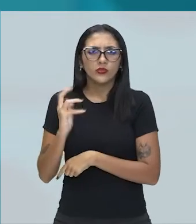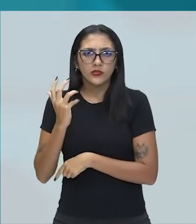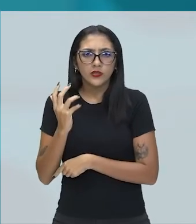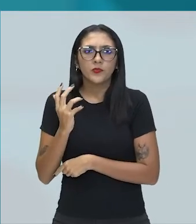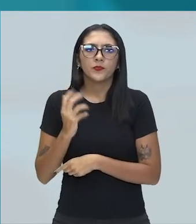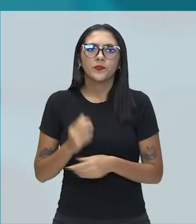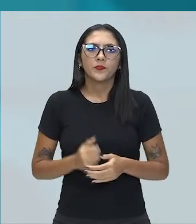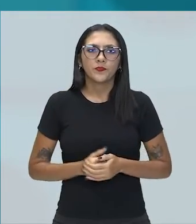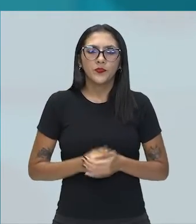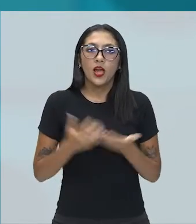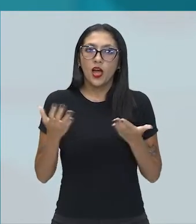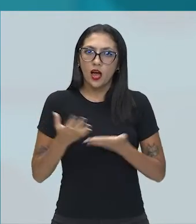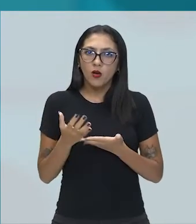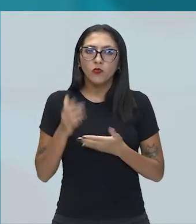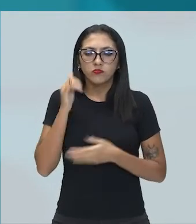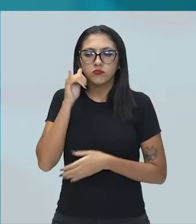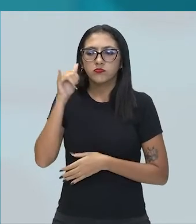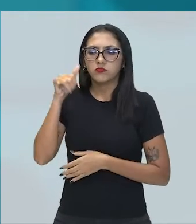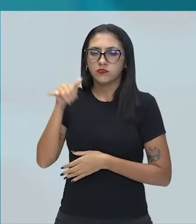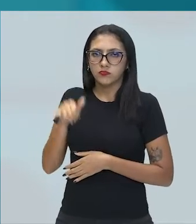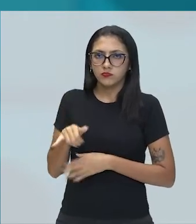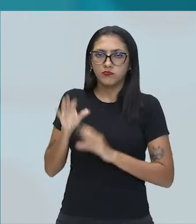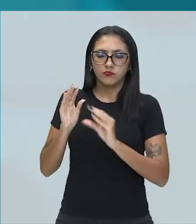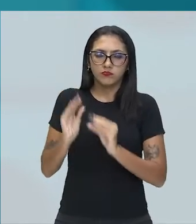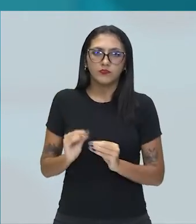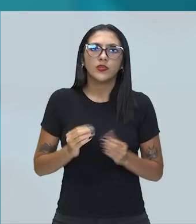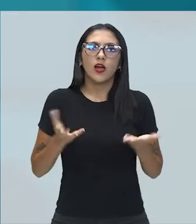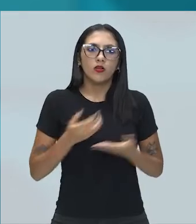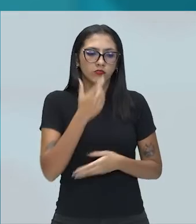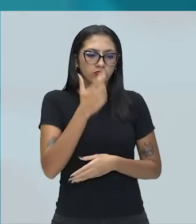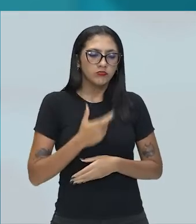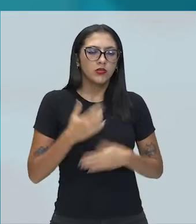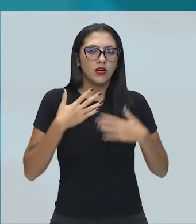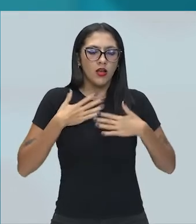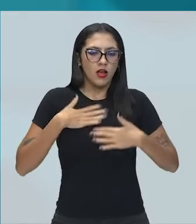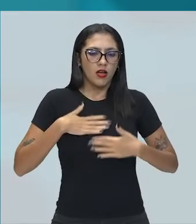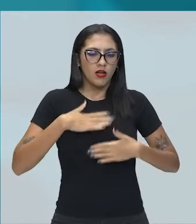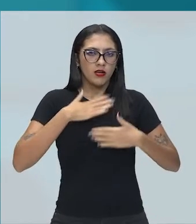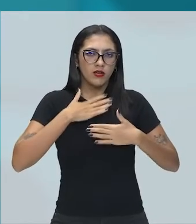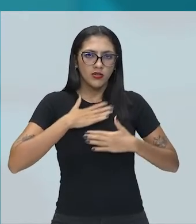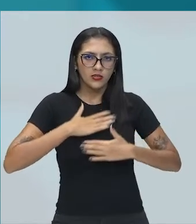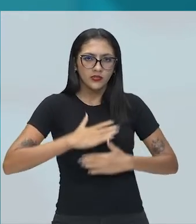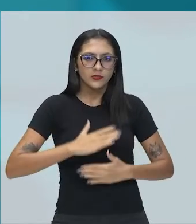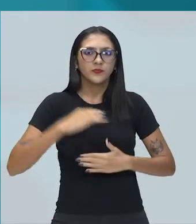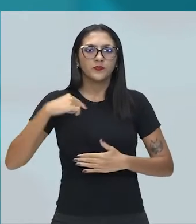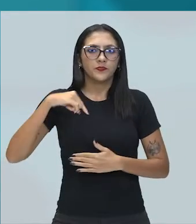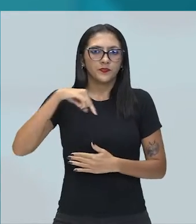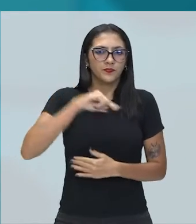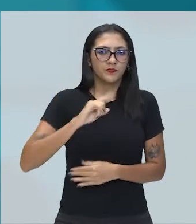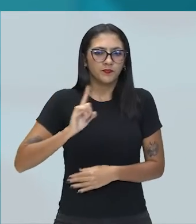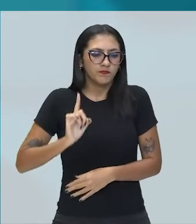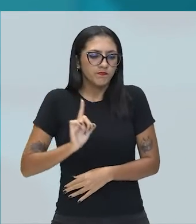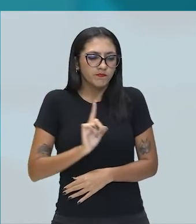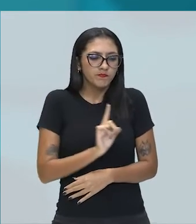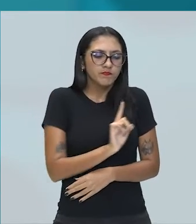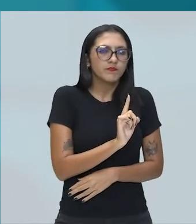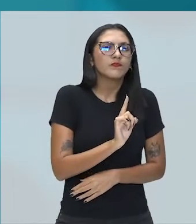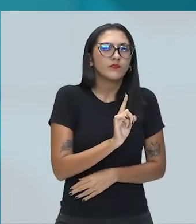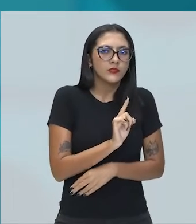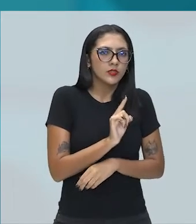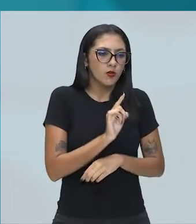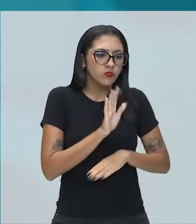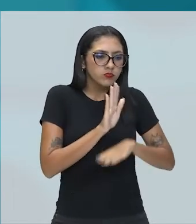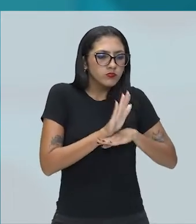atendimento, aí você vai manter sua calma, se aproximar da vítima e depois fazer os primeiros socorros